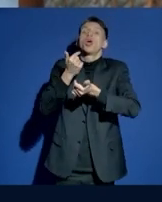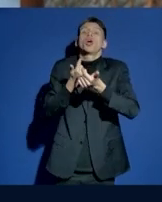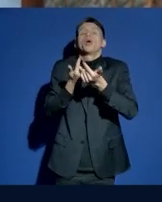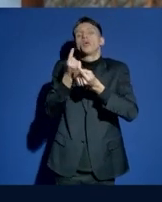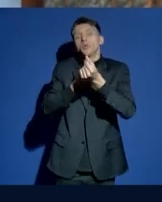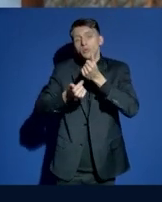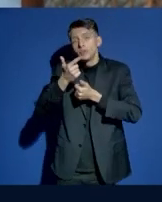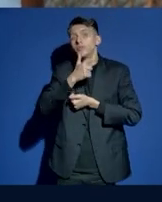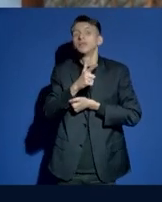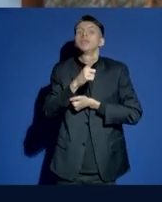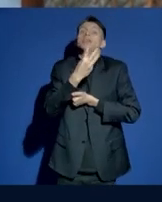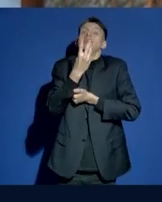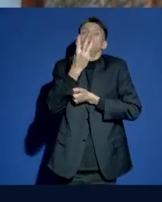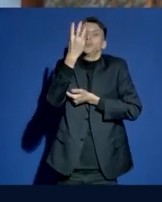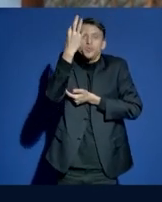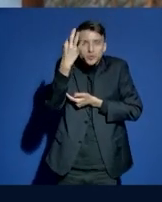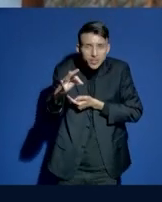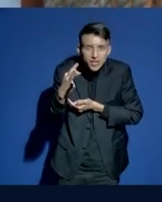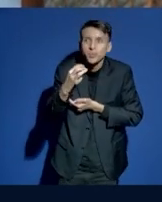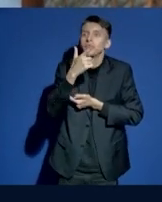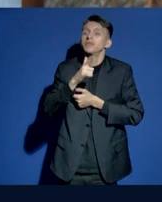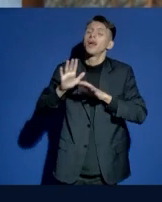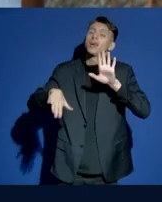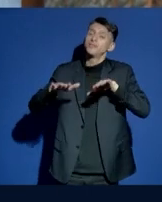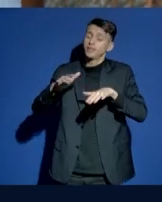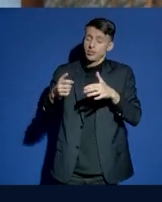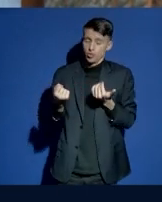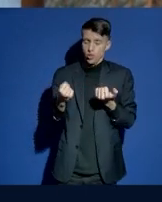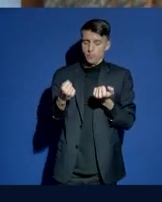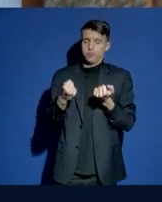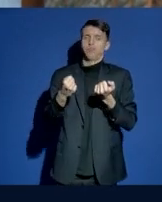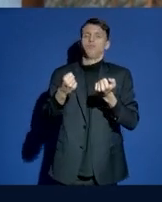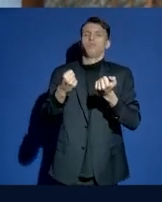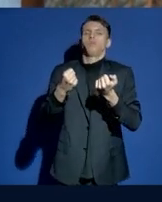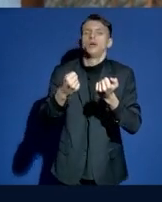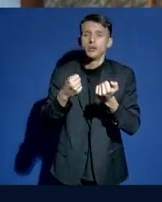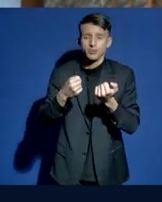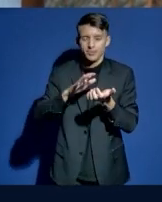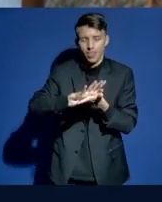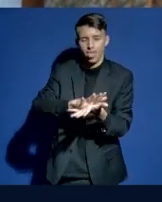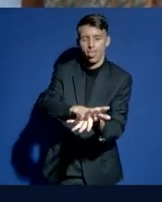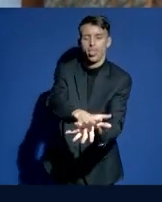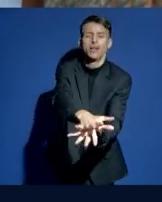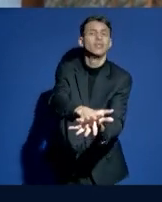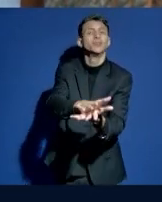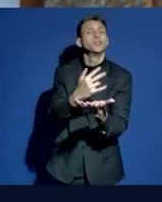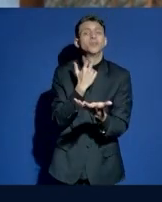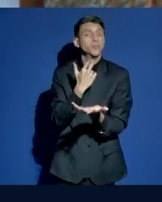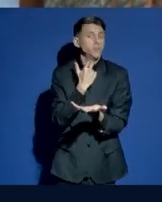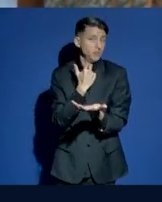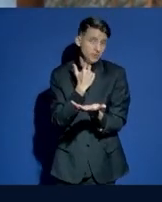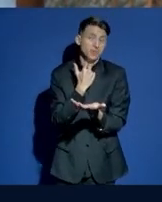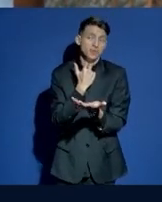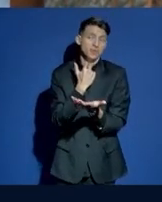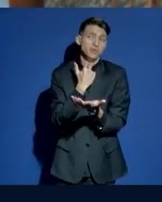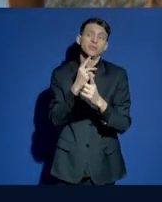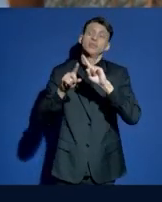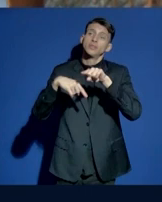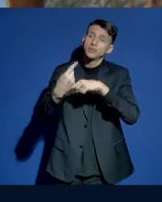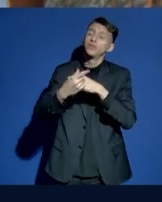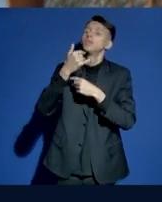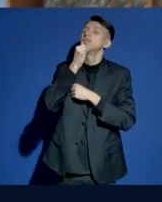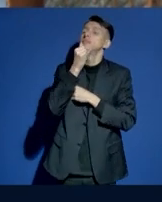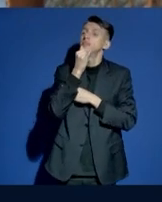a quatro por cento de sementes insumos naquelas linhas onde já está determinado que o pulverizador vai fazer o Rastro dele depois então